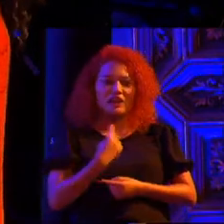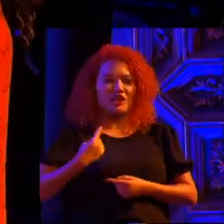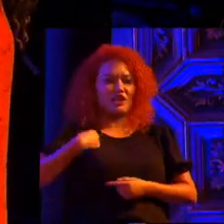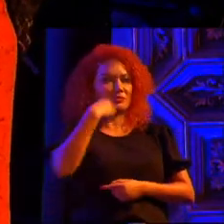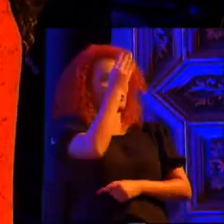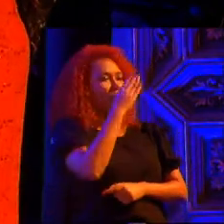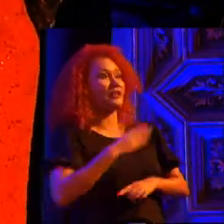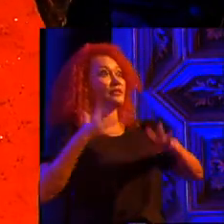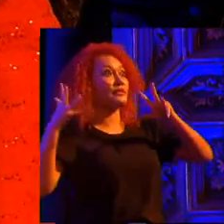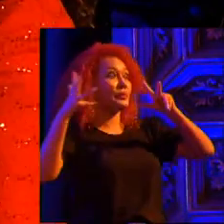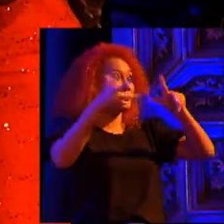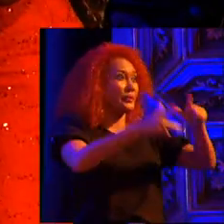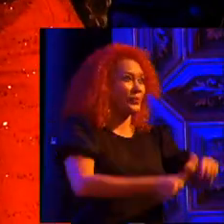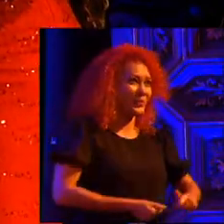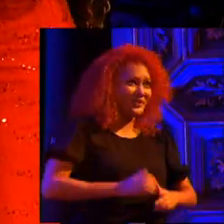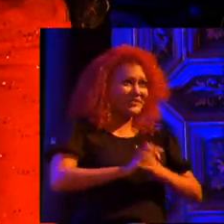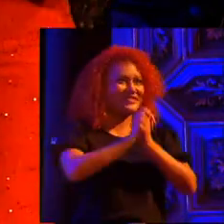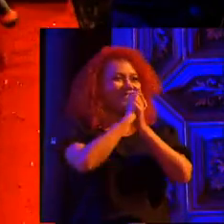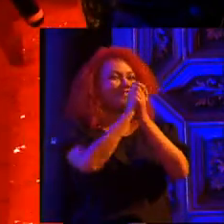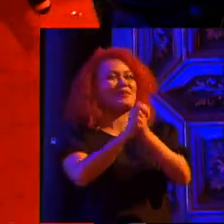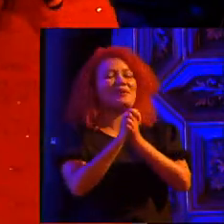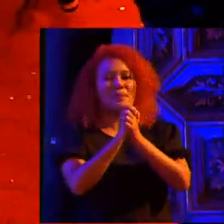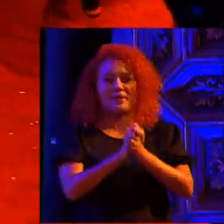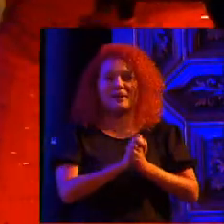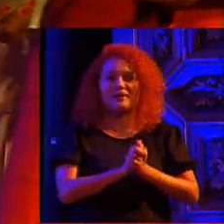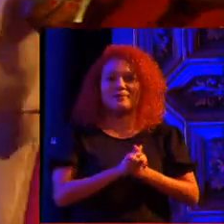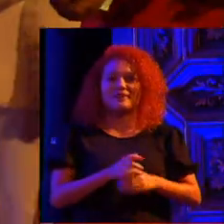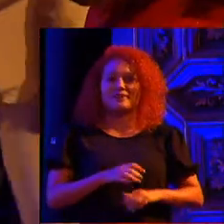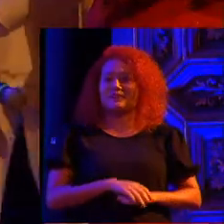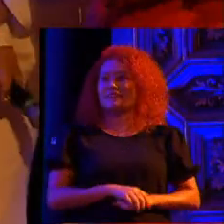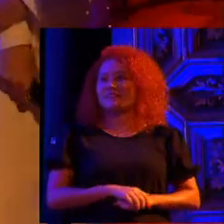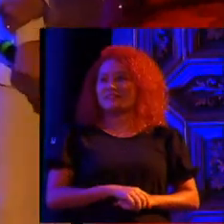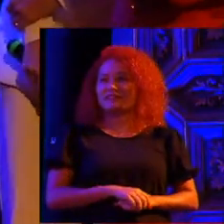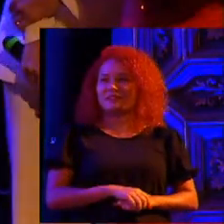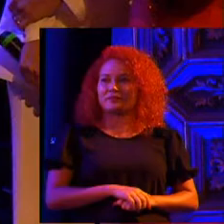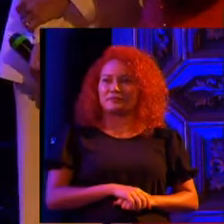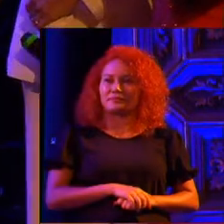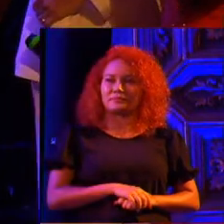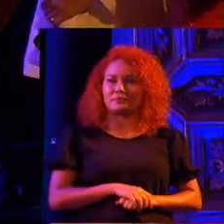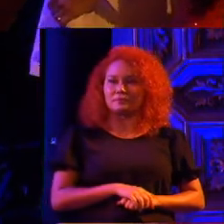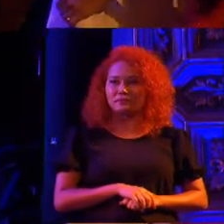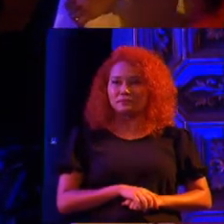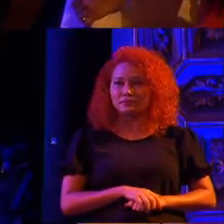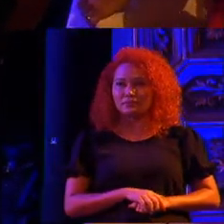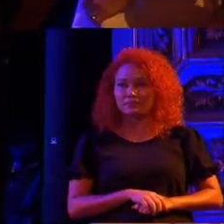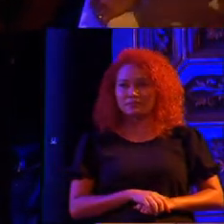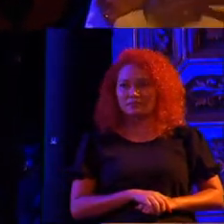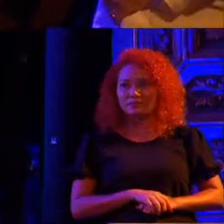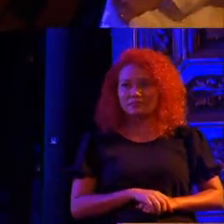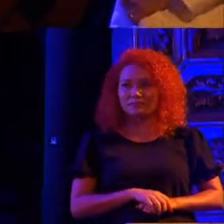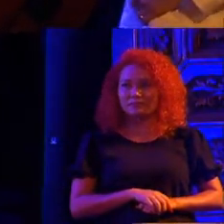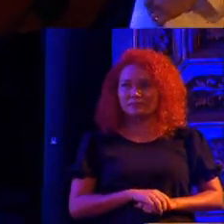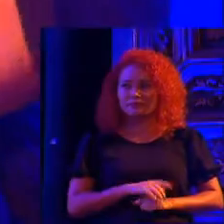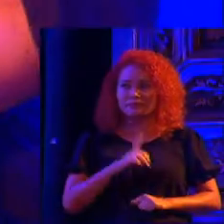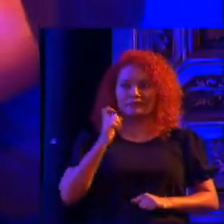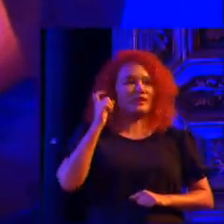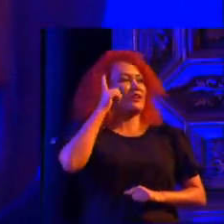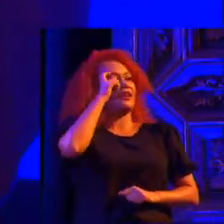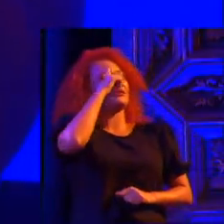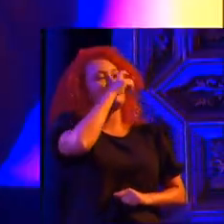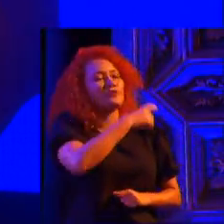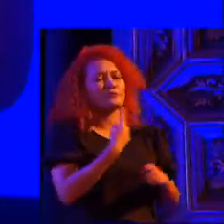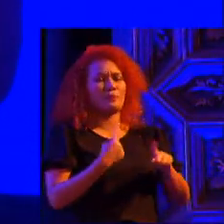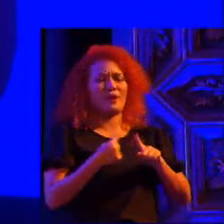mundo. Parabéns. É muito difícil representar a obra, a